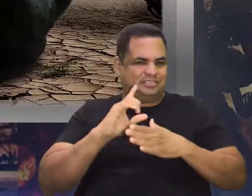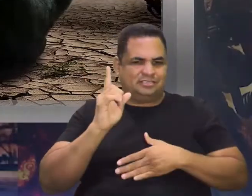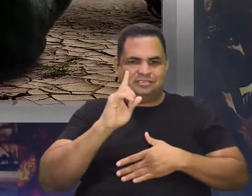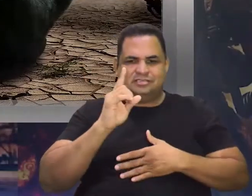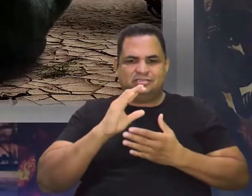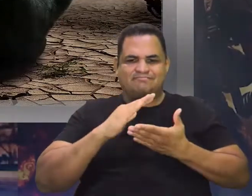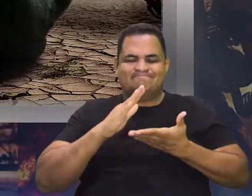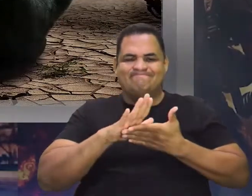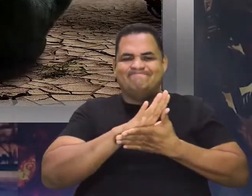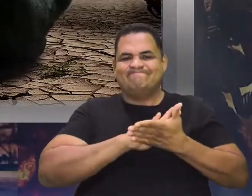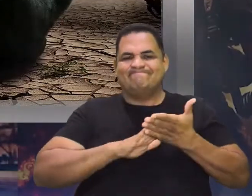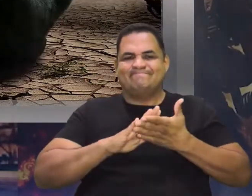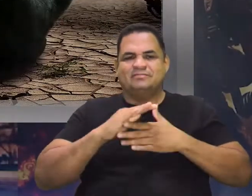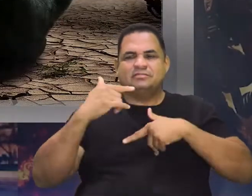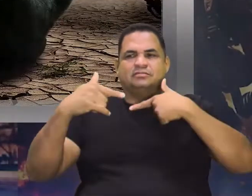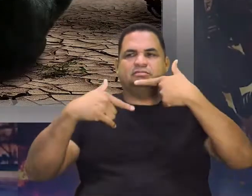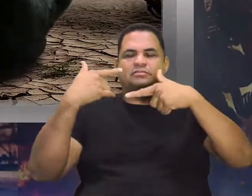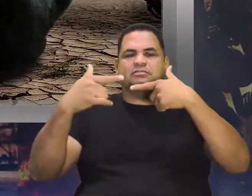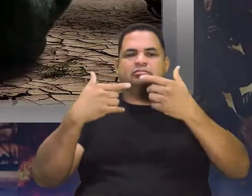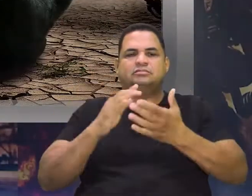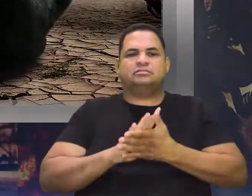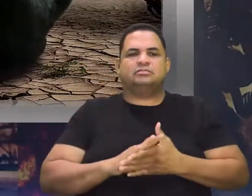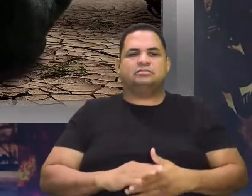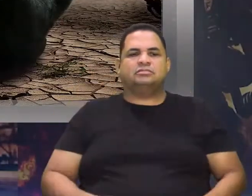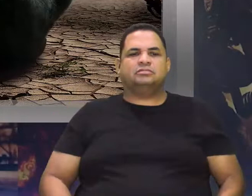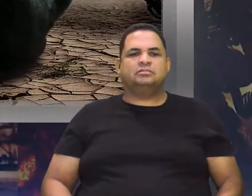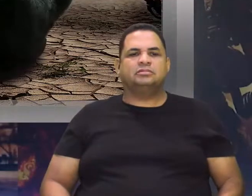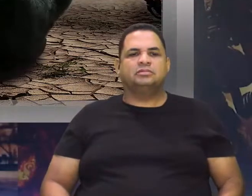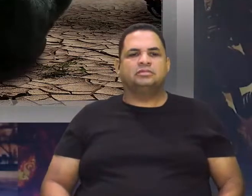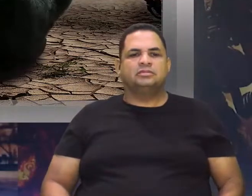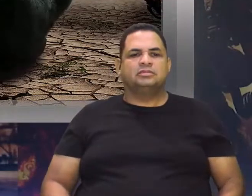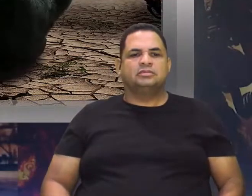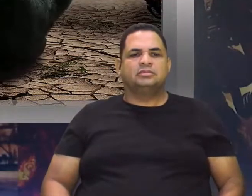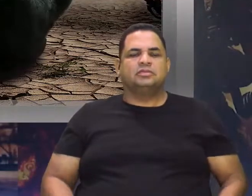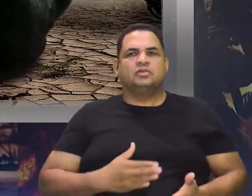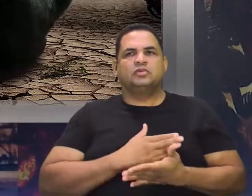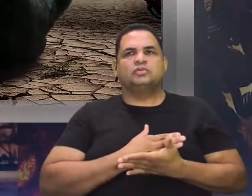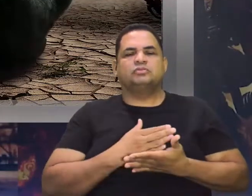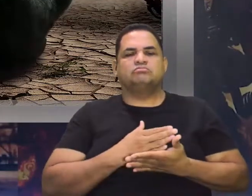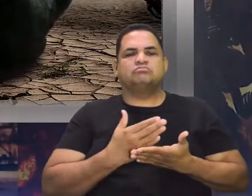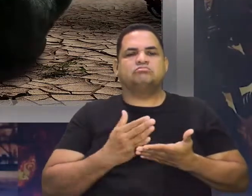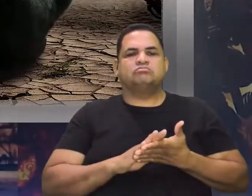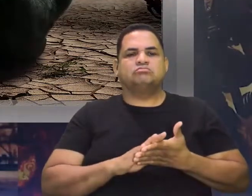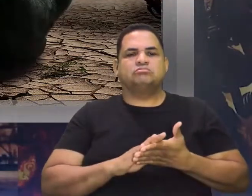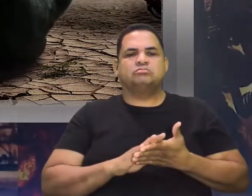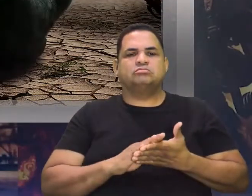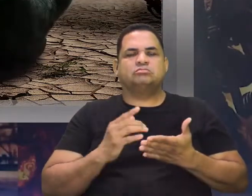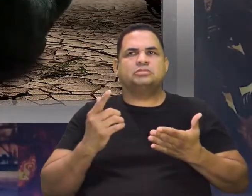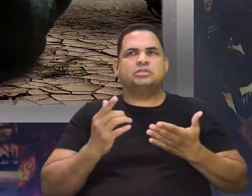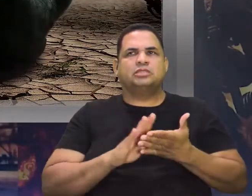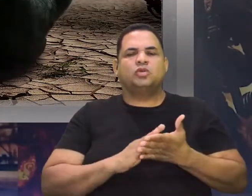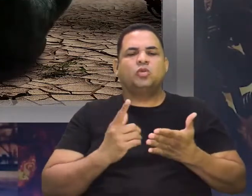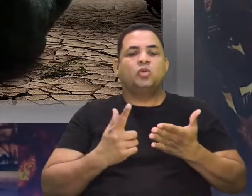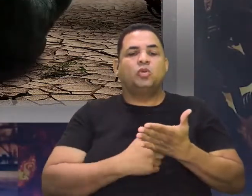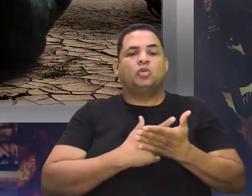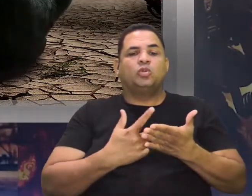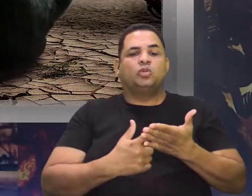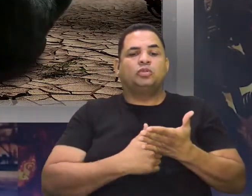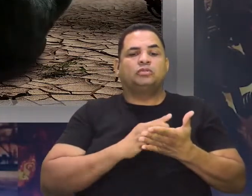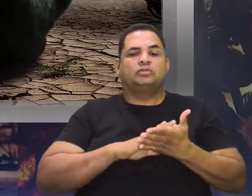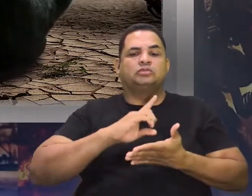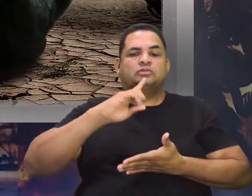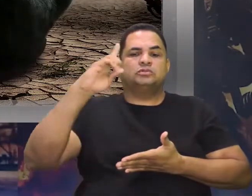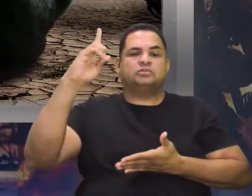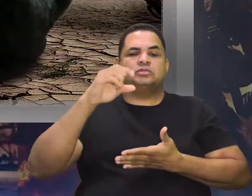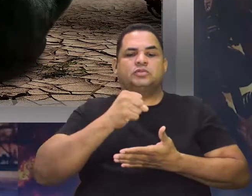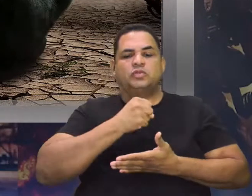hominídeos. Só existiu os Homo sapiens que foram criados lá na Bíblia do Antigo Testamento. Então, são